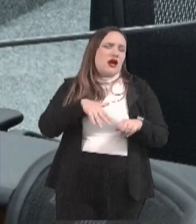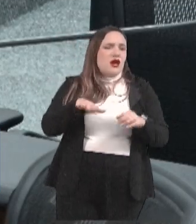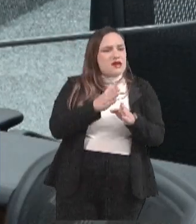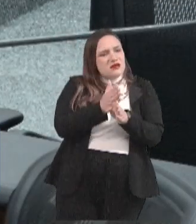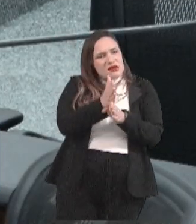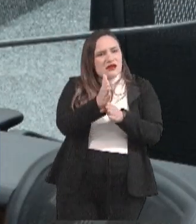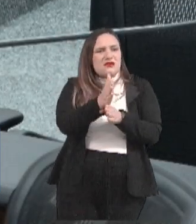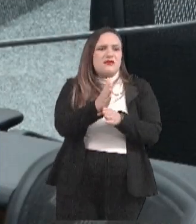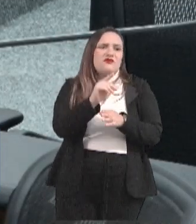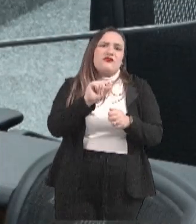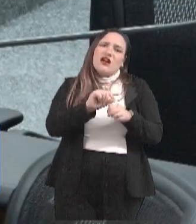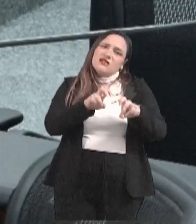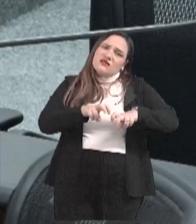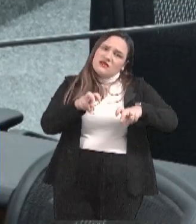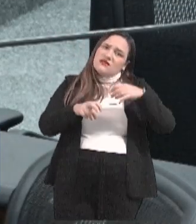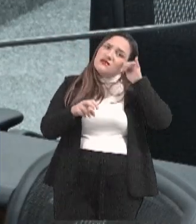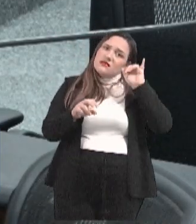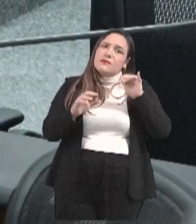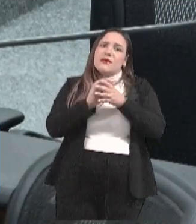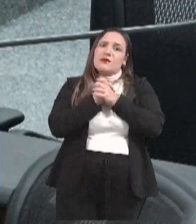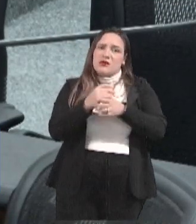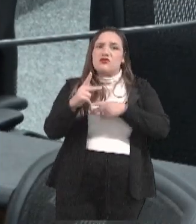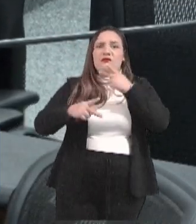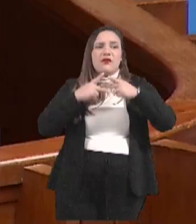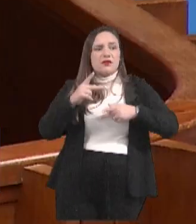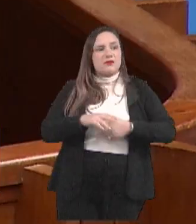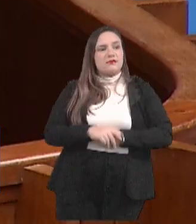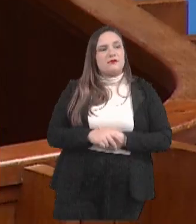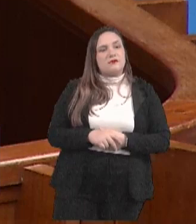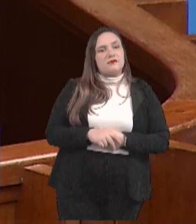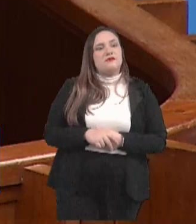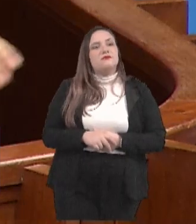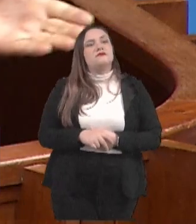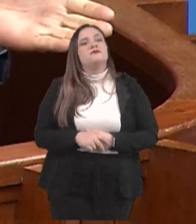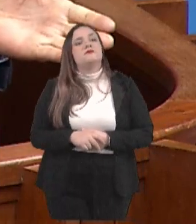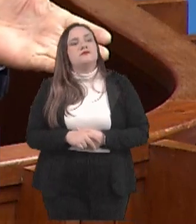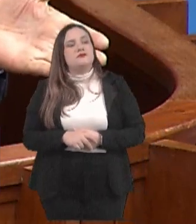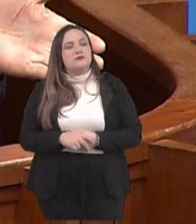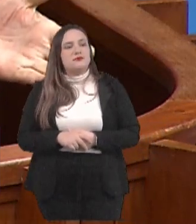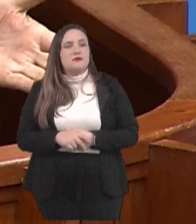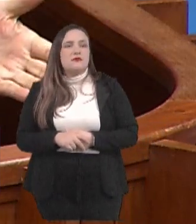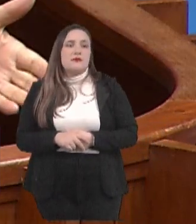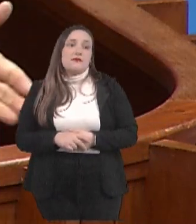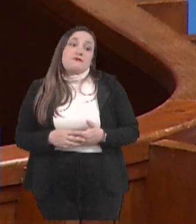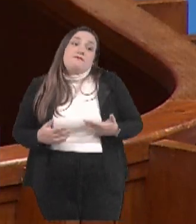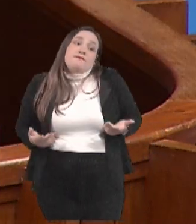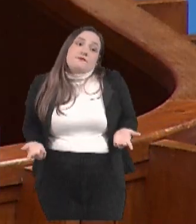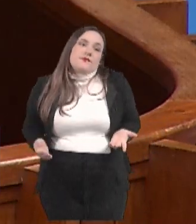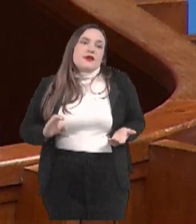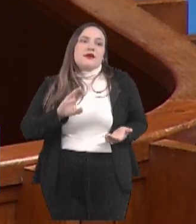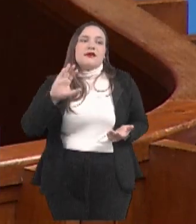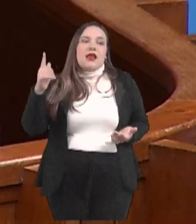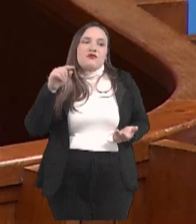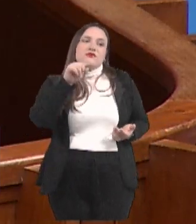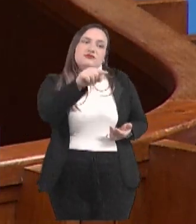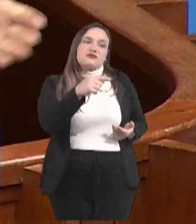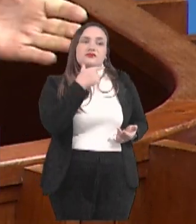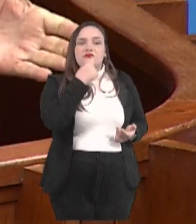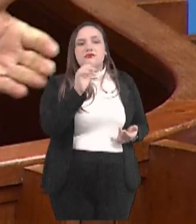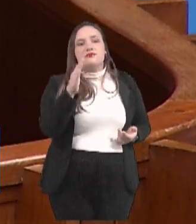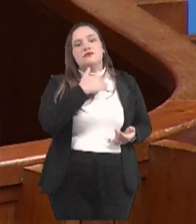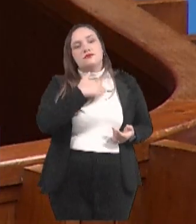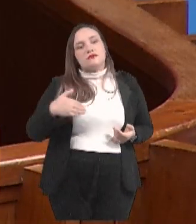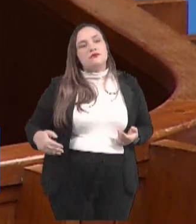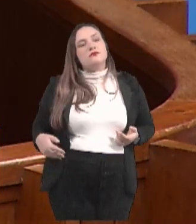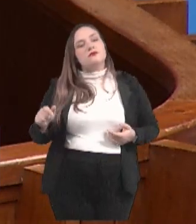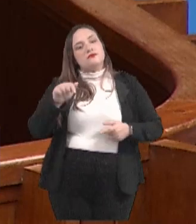pela parte, parabéns pelo pronunciamento que faz. Primeiramente, não poderia esperar de Vossa Excelência, um homem que foi governador